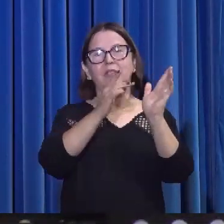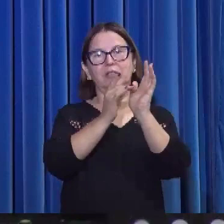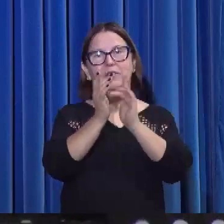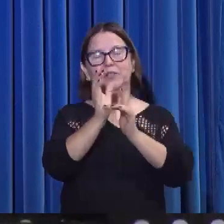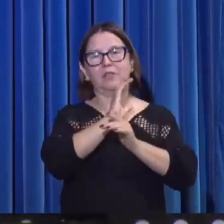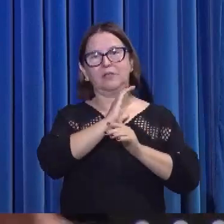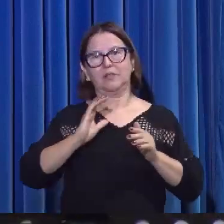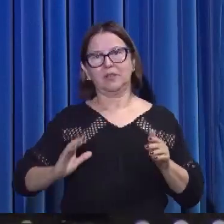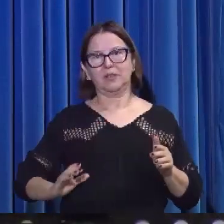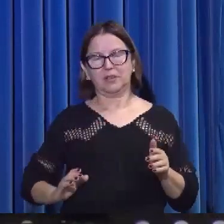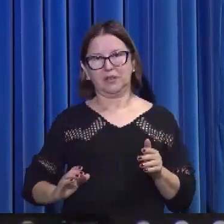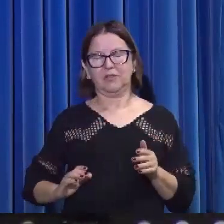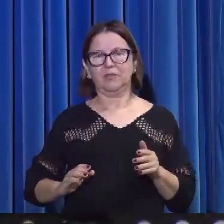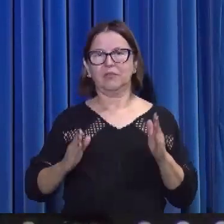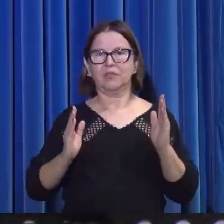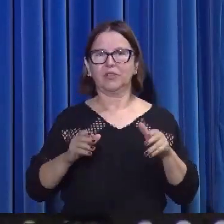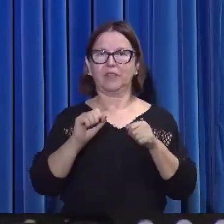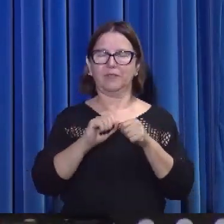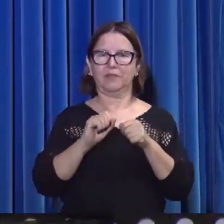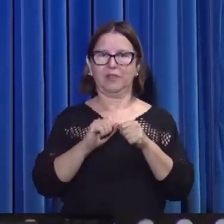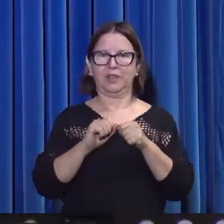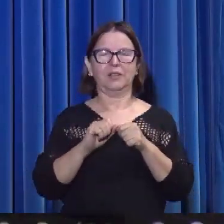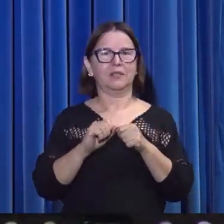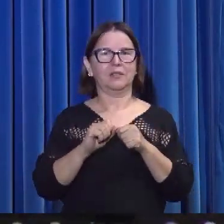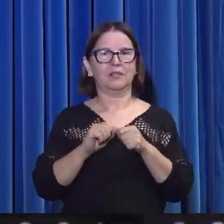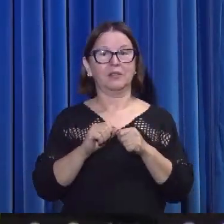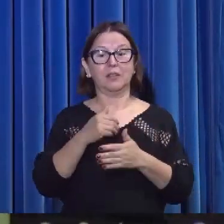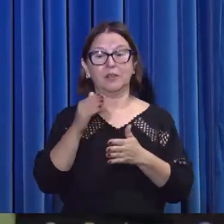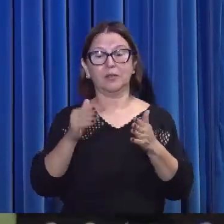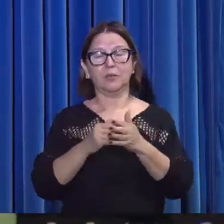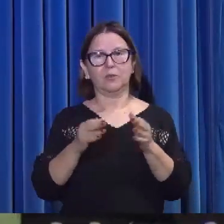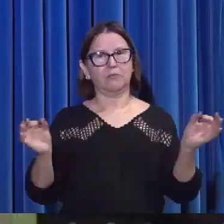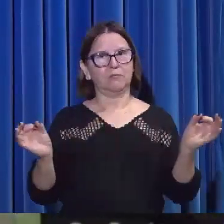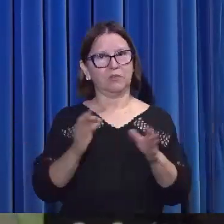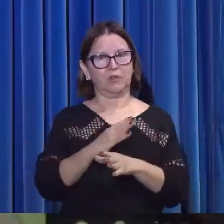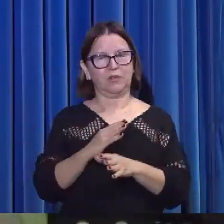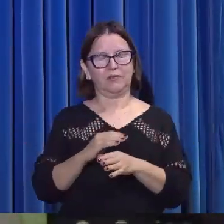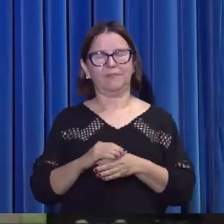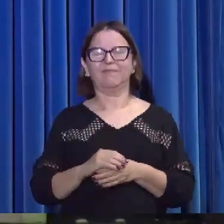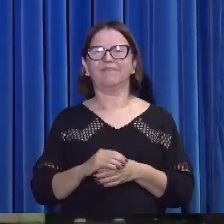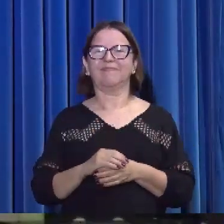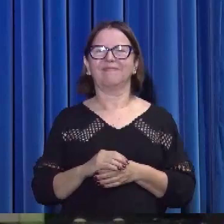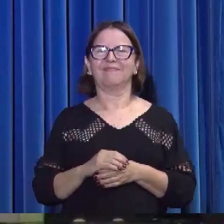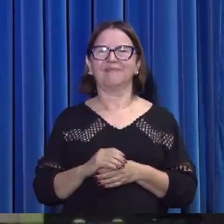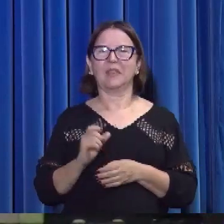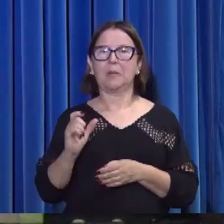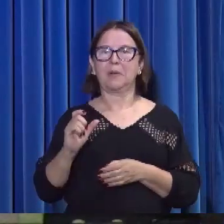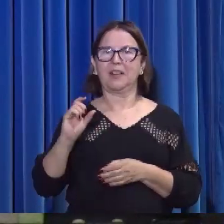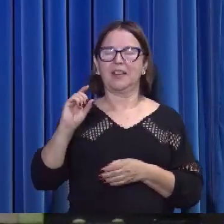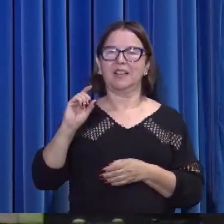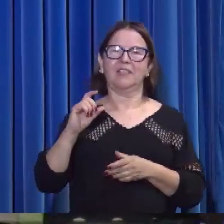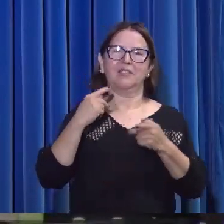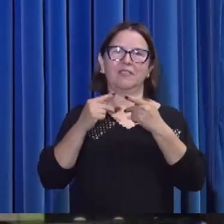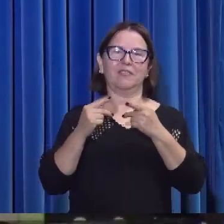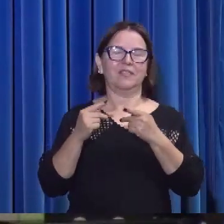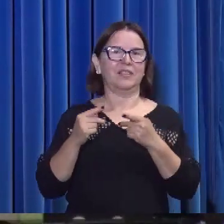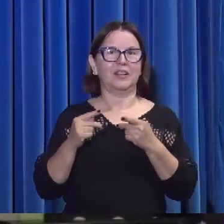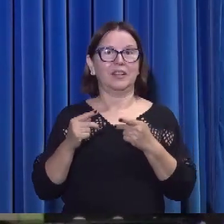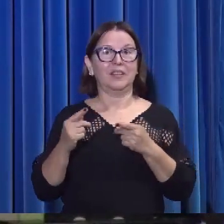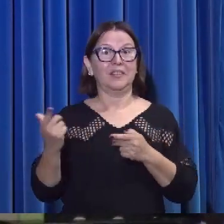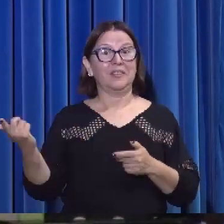tudo está consumado, tudo está pronto. Vinde e comprai sem preço. É